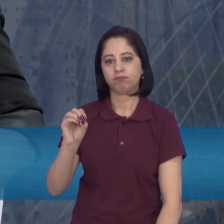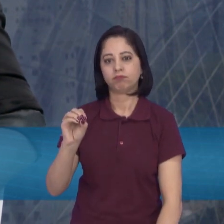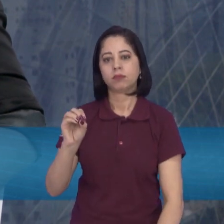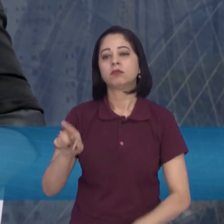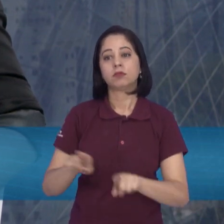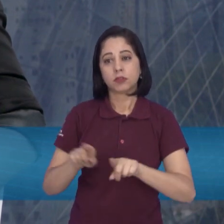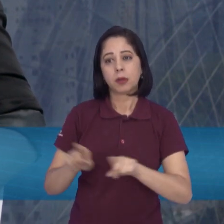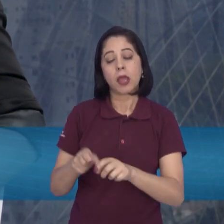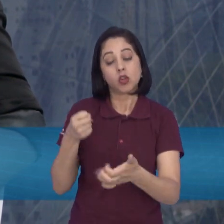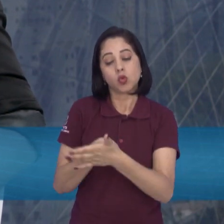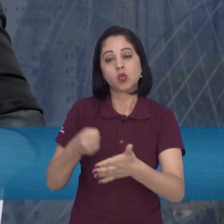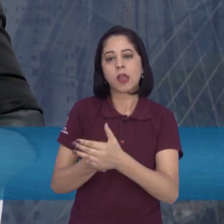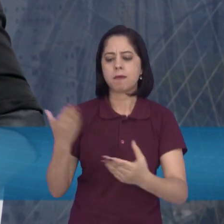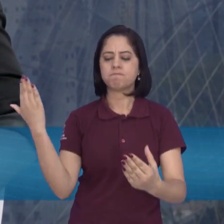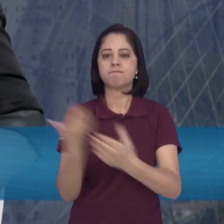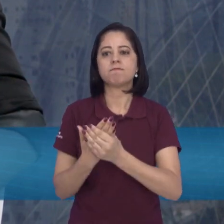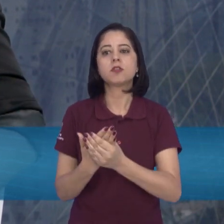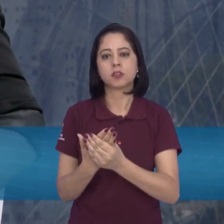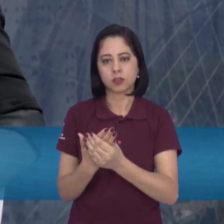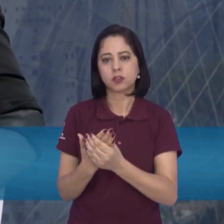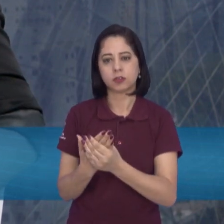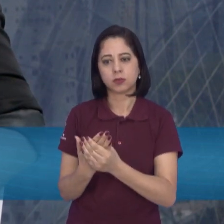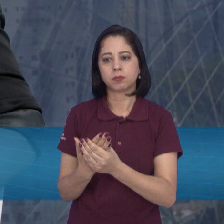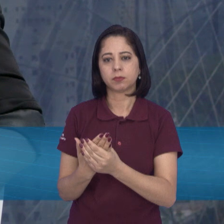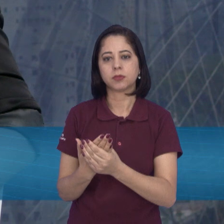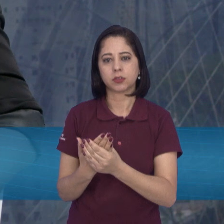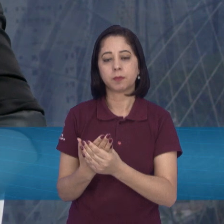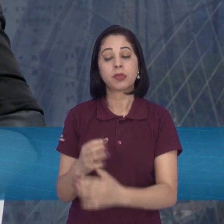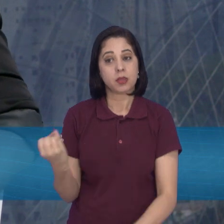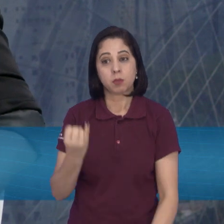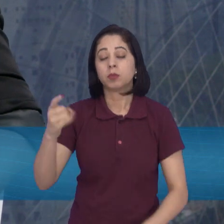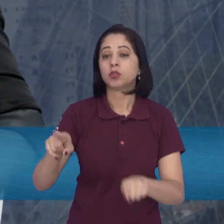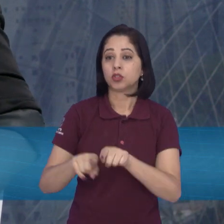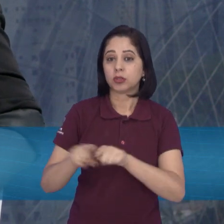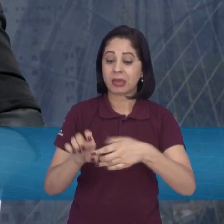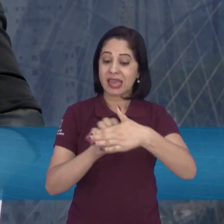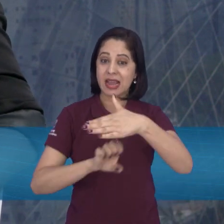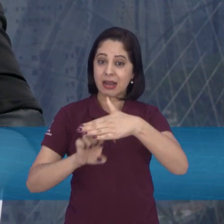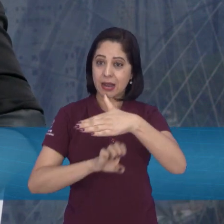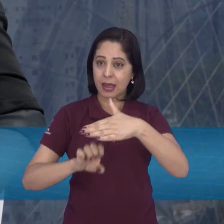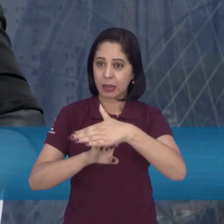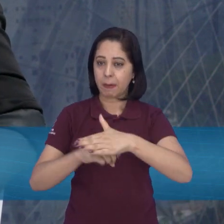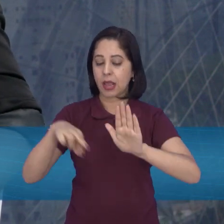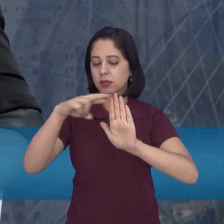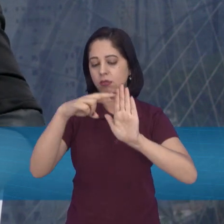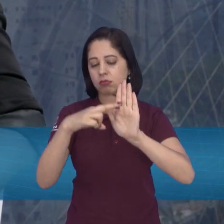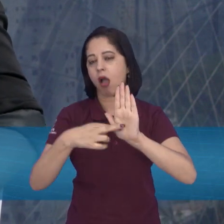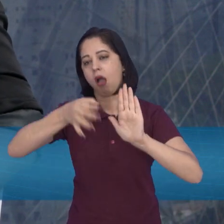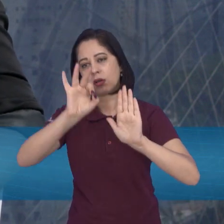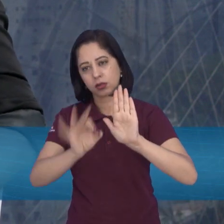caminhe, né? Hoje é importante também que as empresas estabeleçam políticas lá